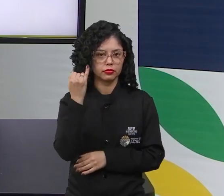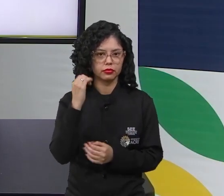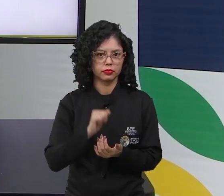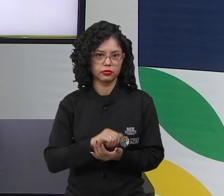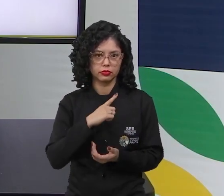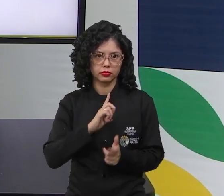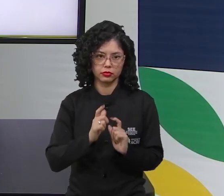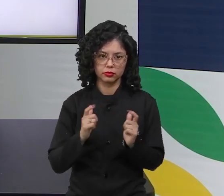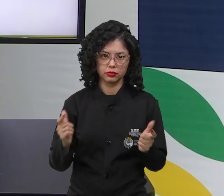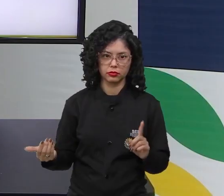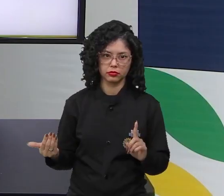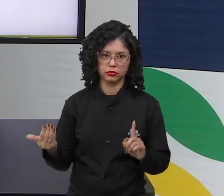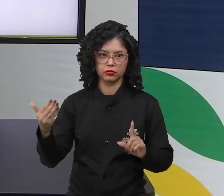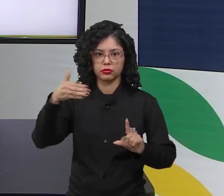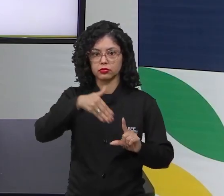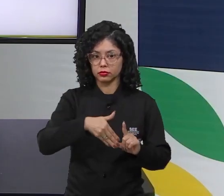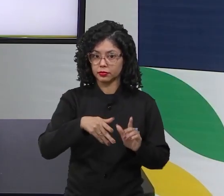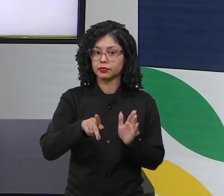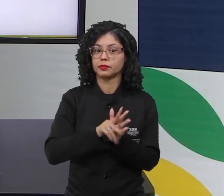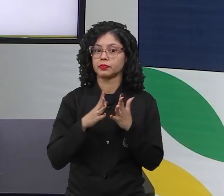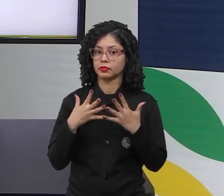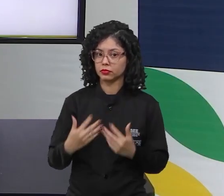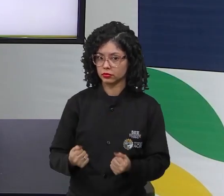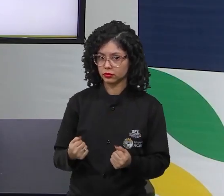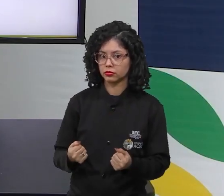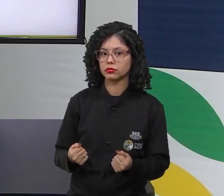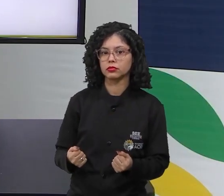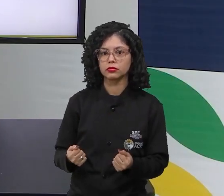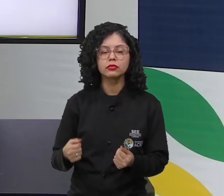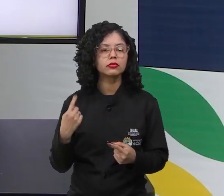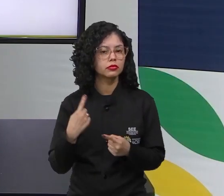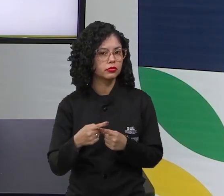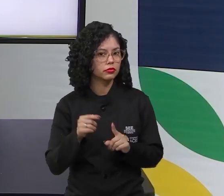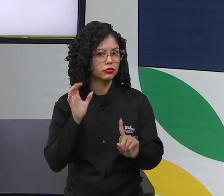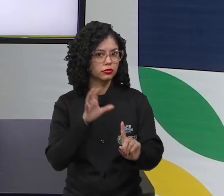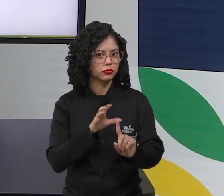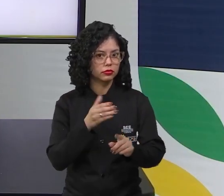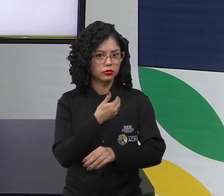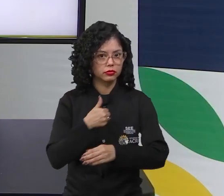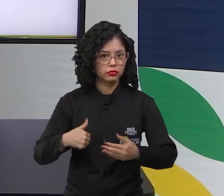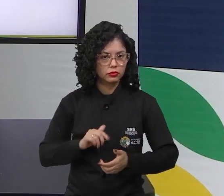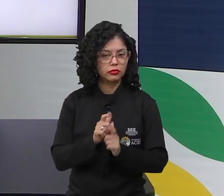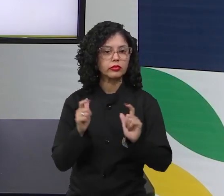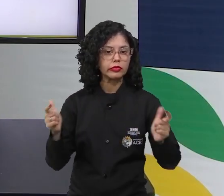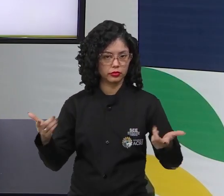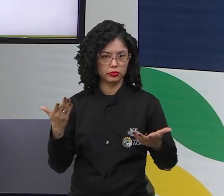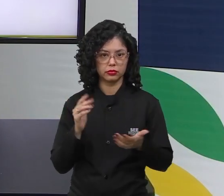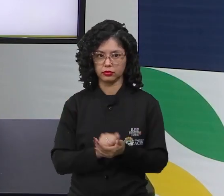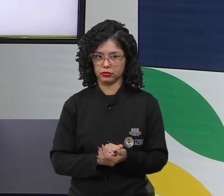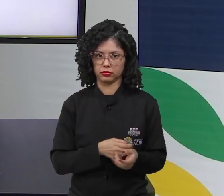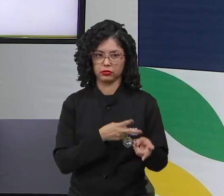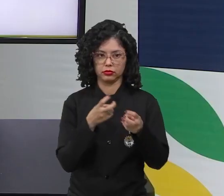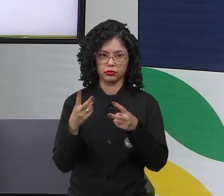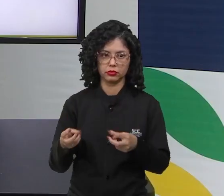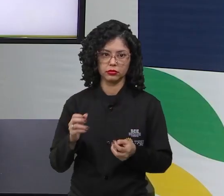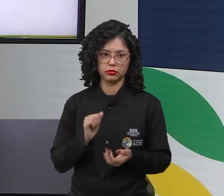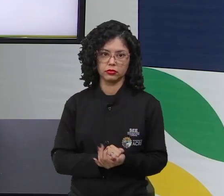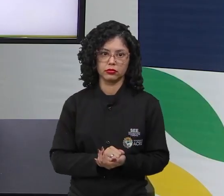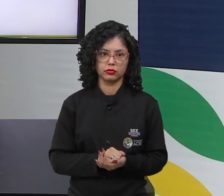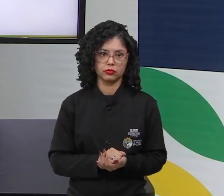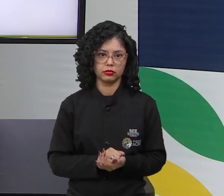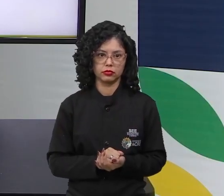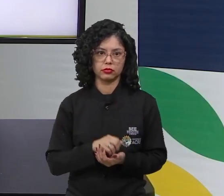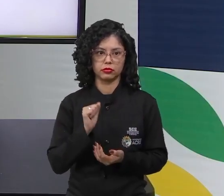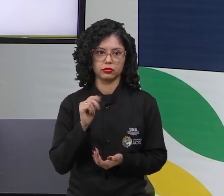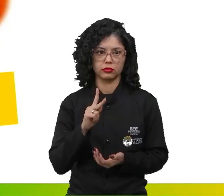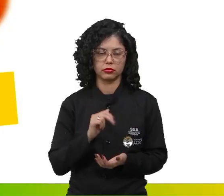tem uma grande aceitação, porque esses influenciadores têm um público muito grande. Então, a gente percebe isso, tá